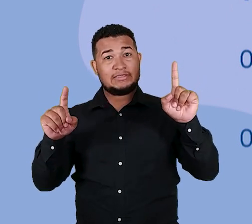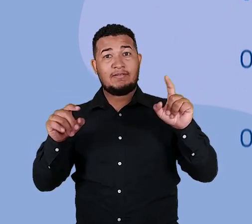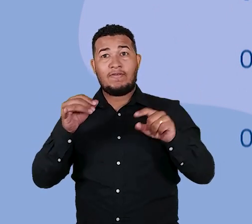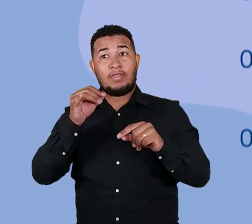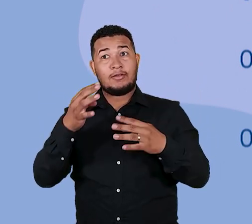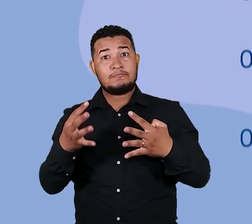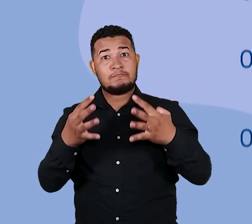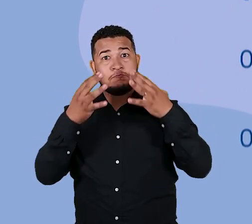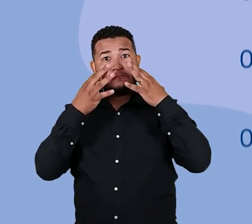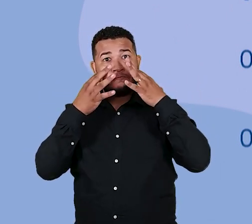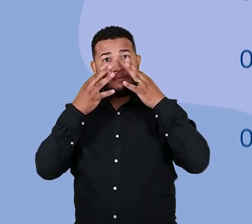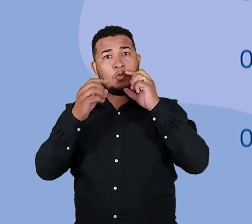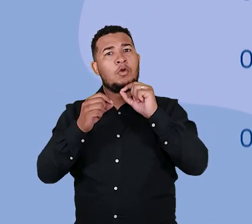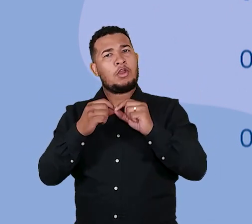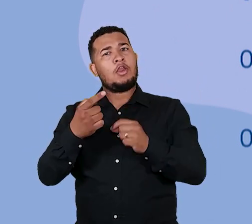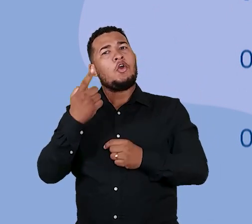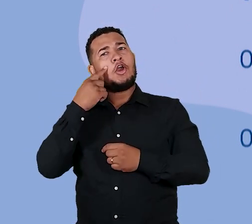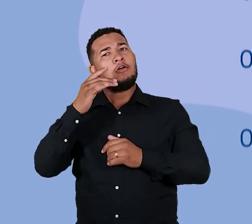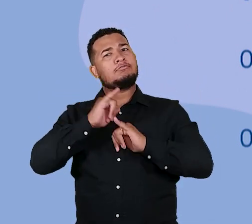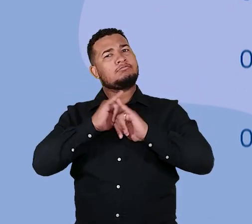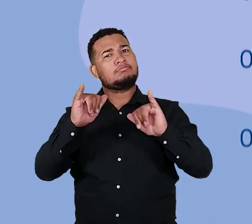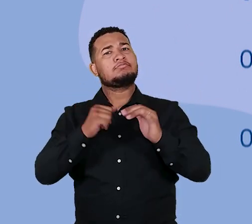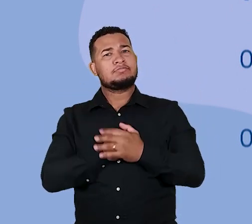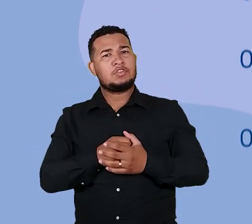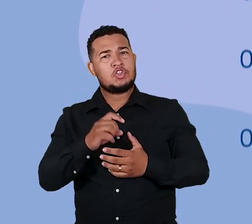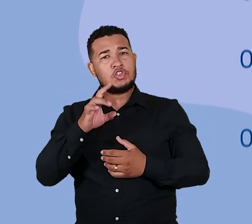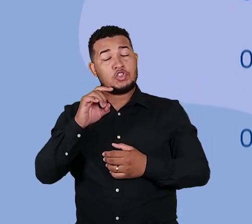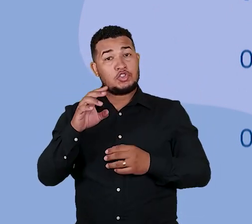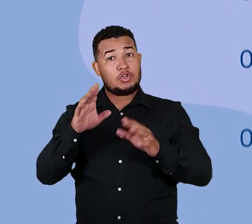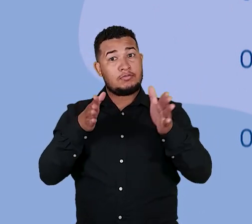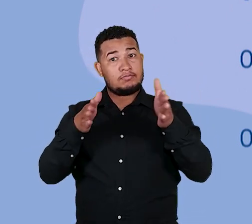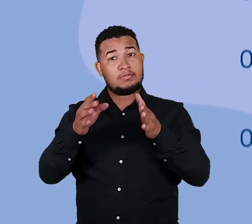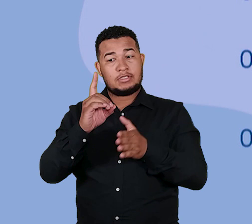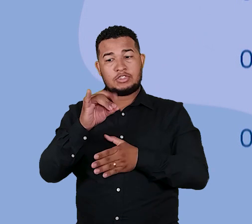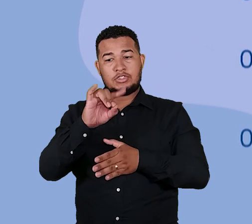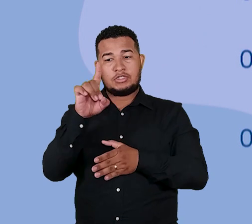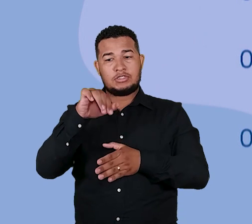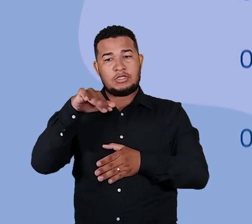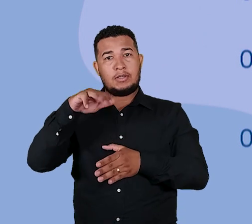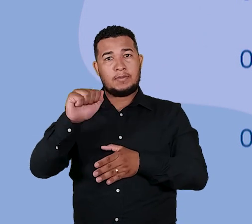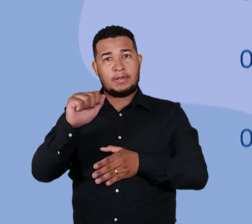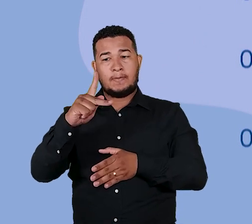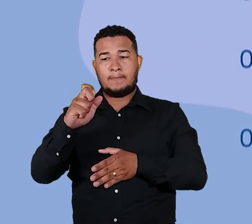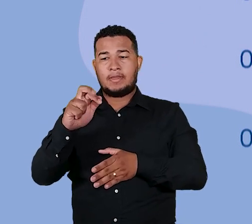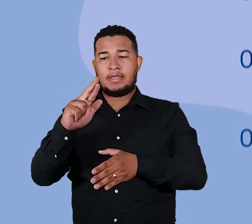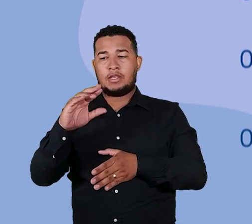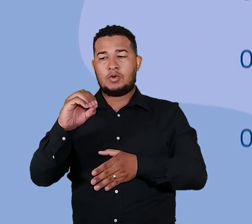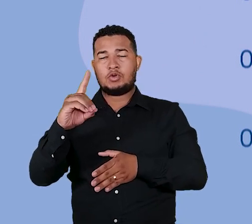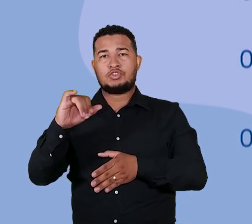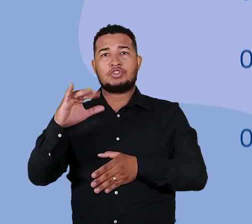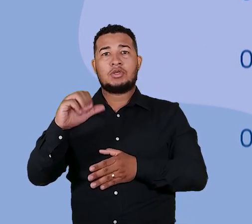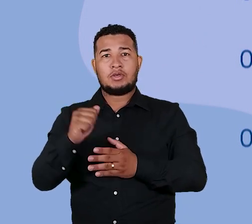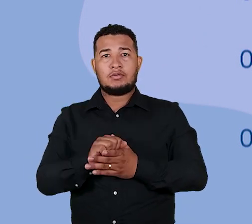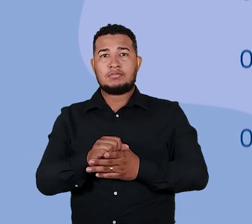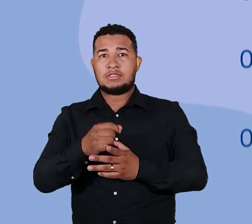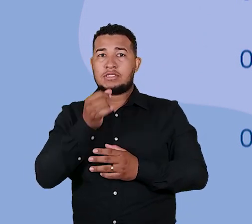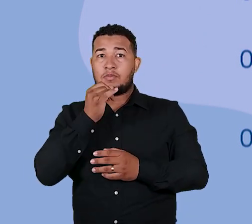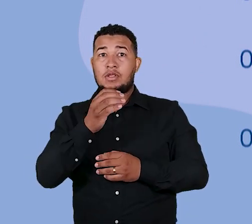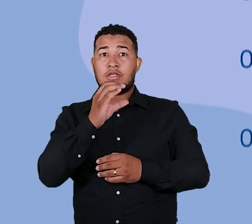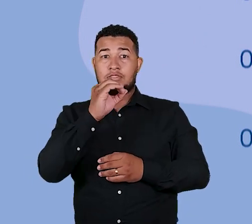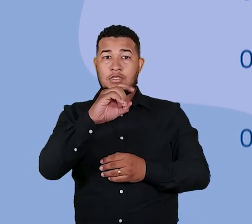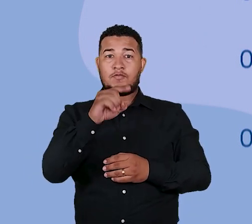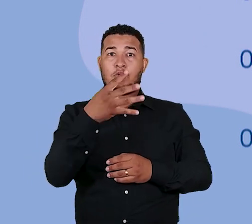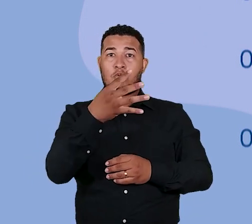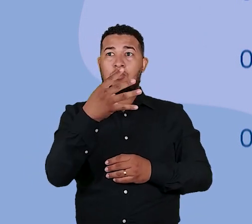Mas se liga no trucão do tio Carlão. Só para dízima periódica simples, tá, galera?